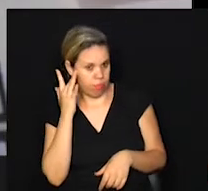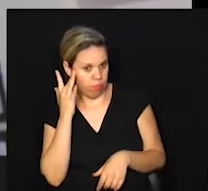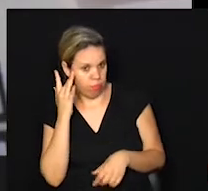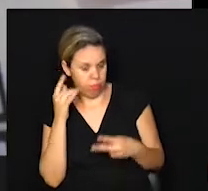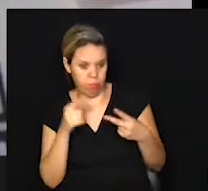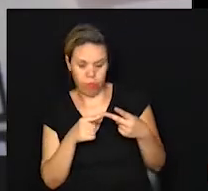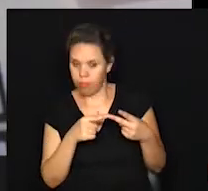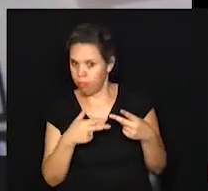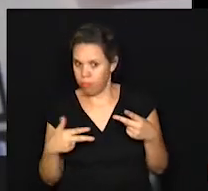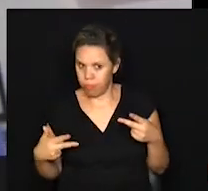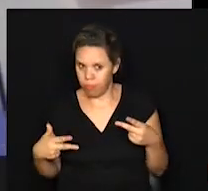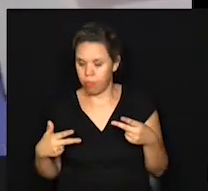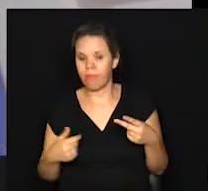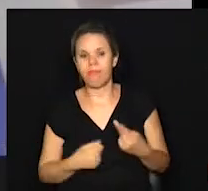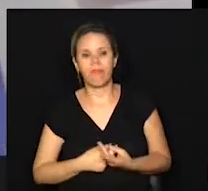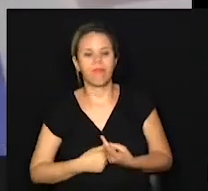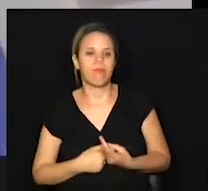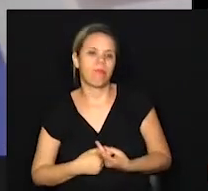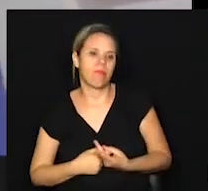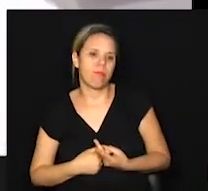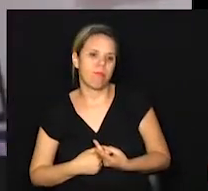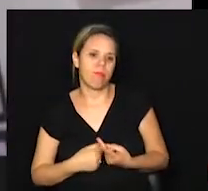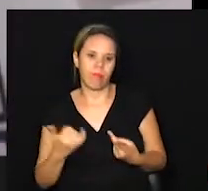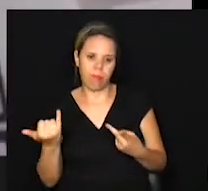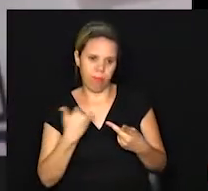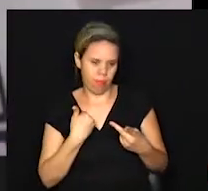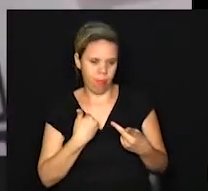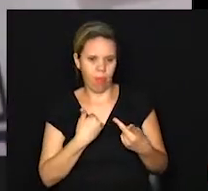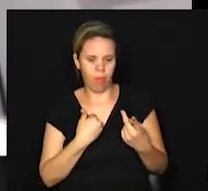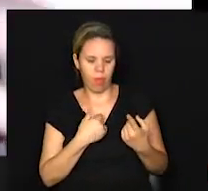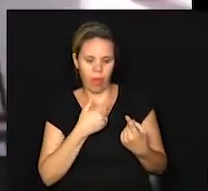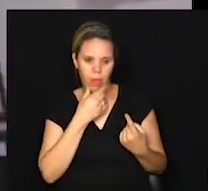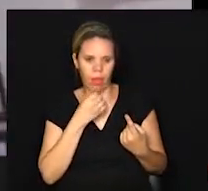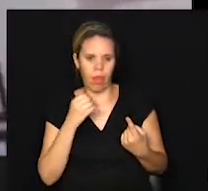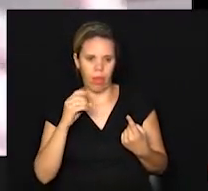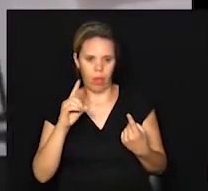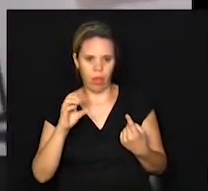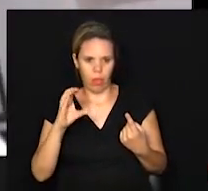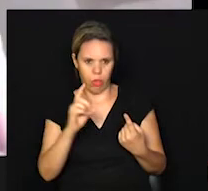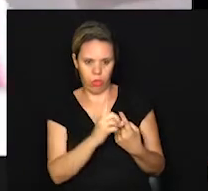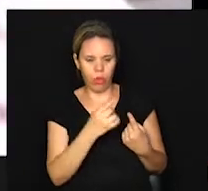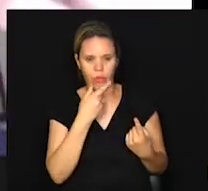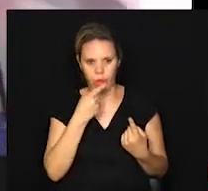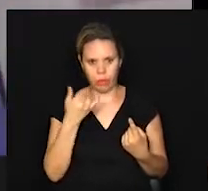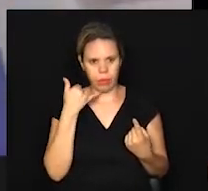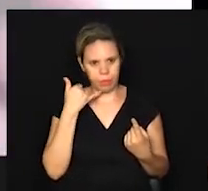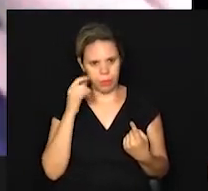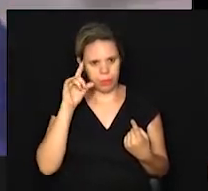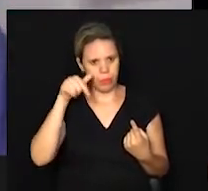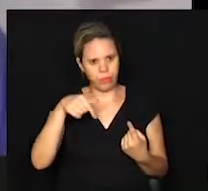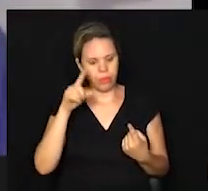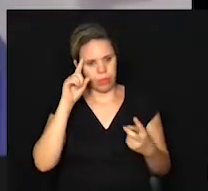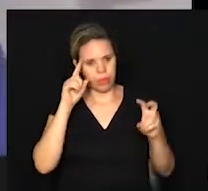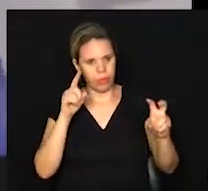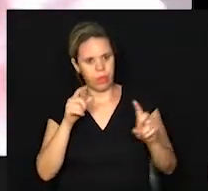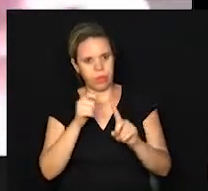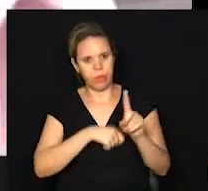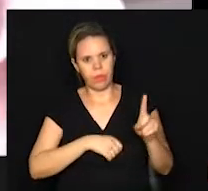coisa, ele disse que, inclusive em conversa telefônica comigo no dia 5 de